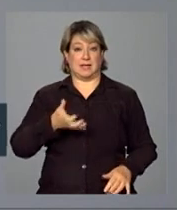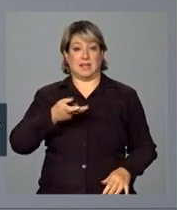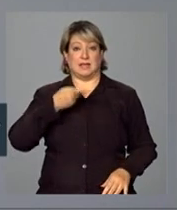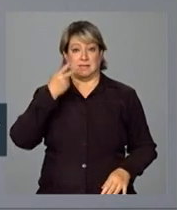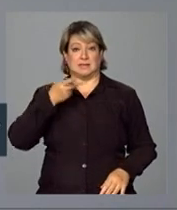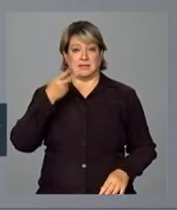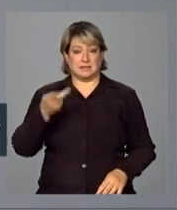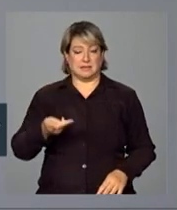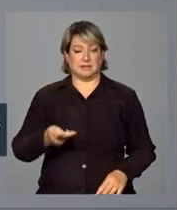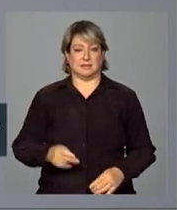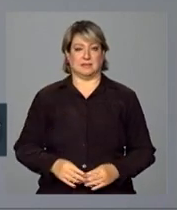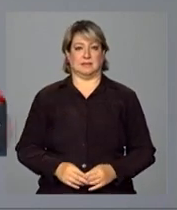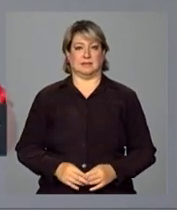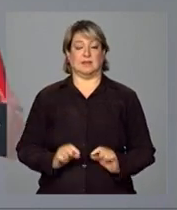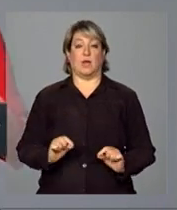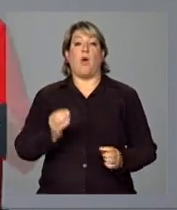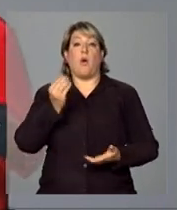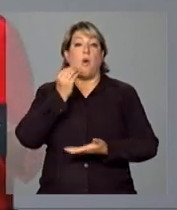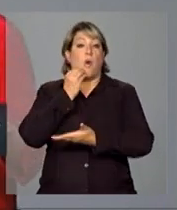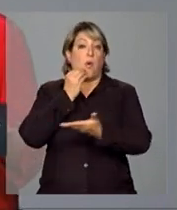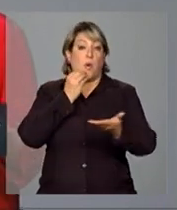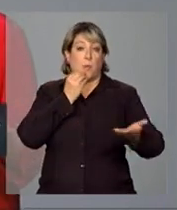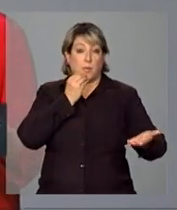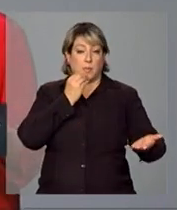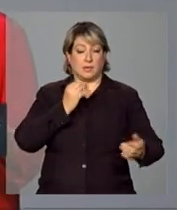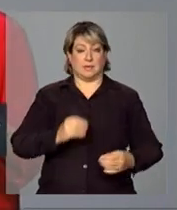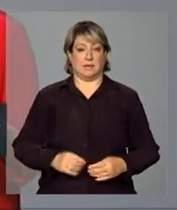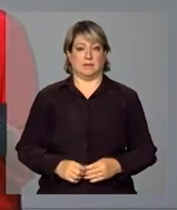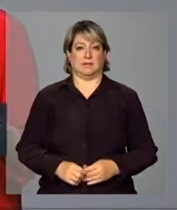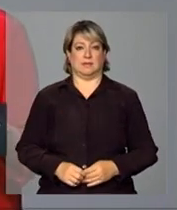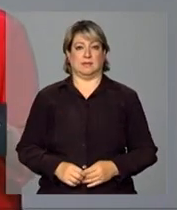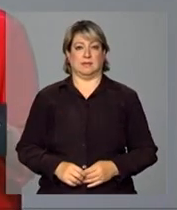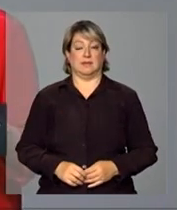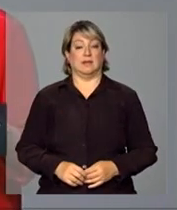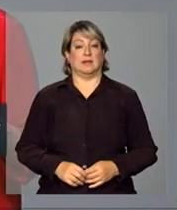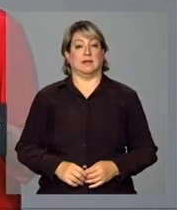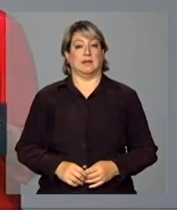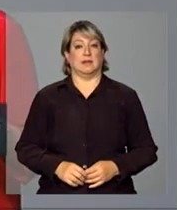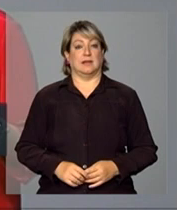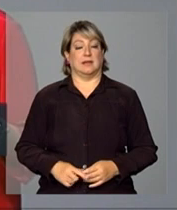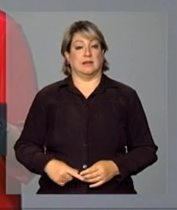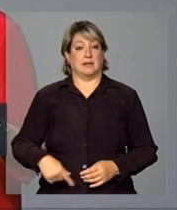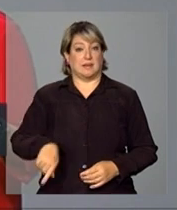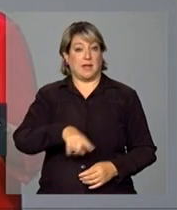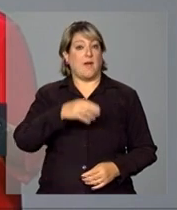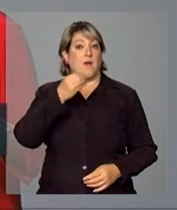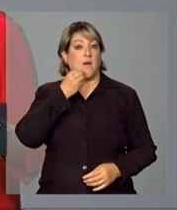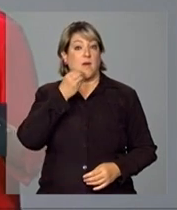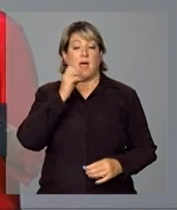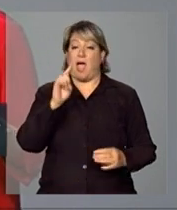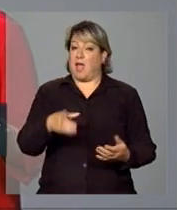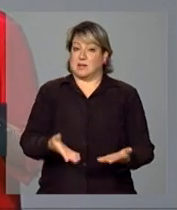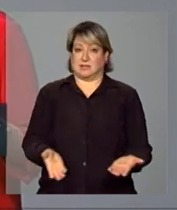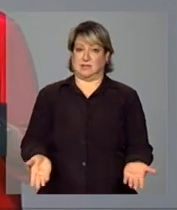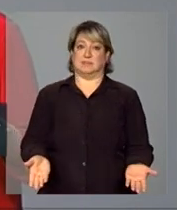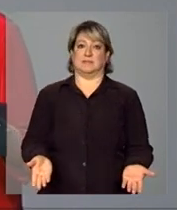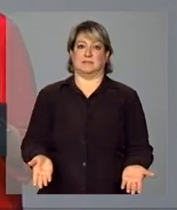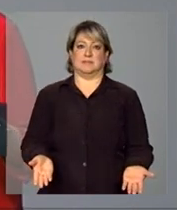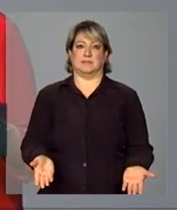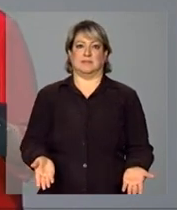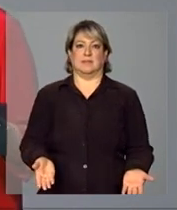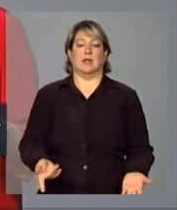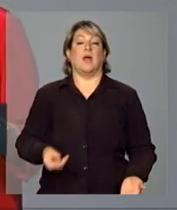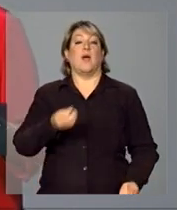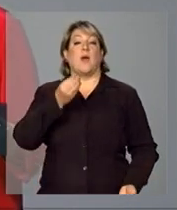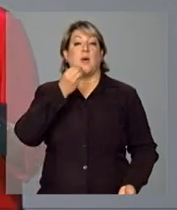Isso significa que as oportunidades, elas são assim.